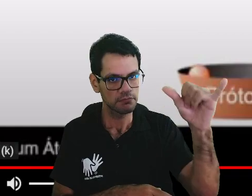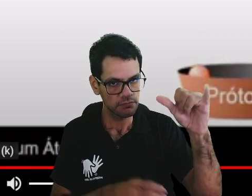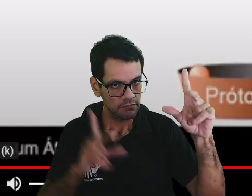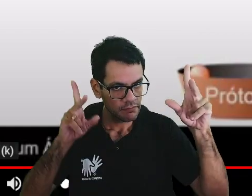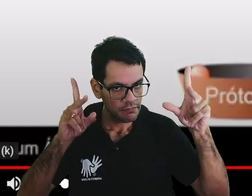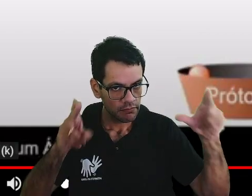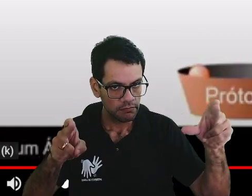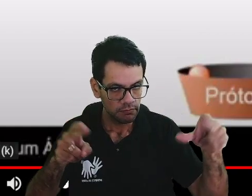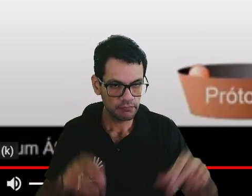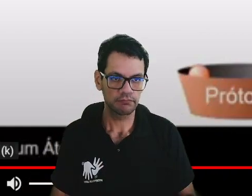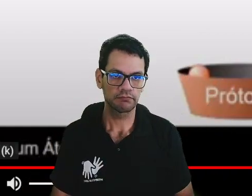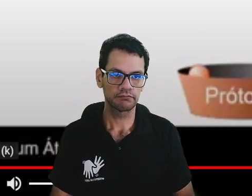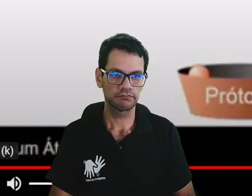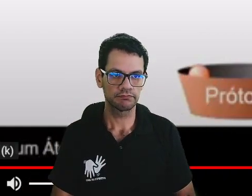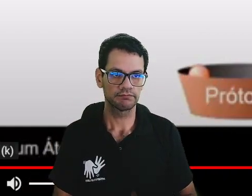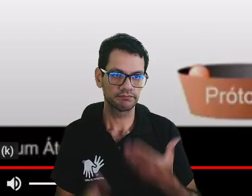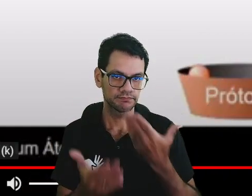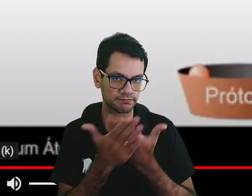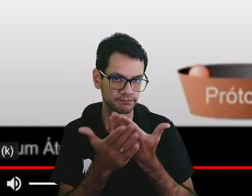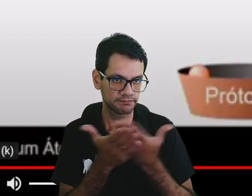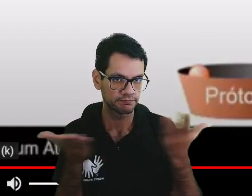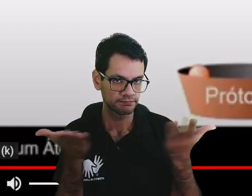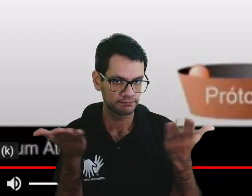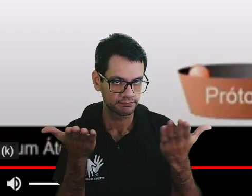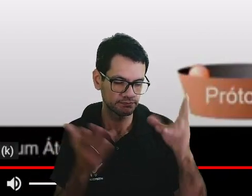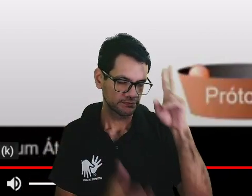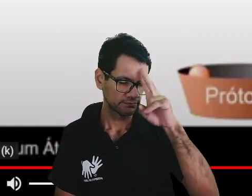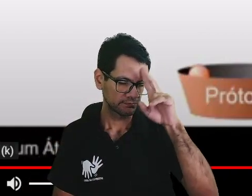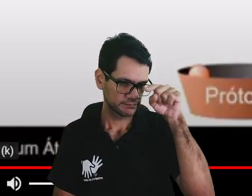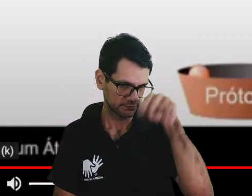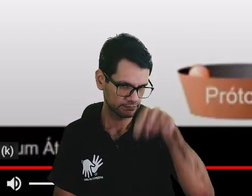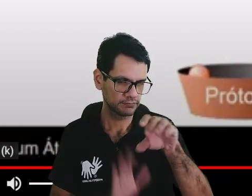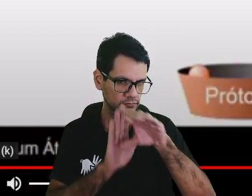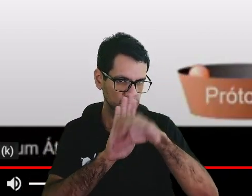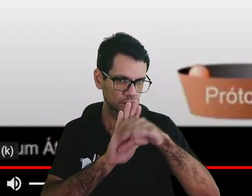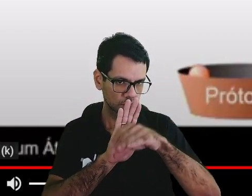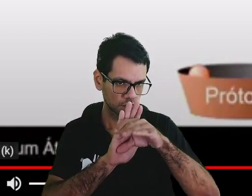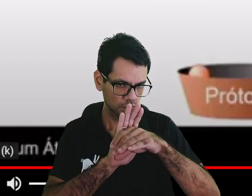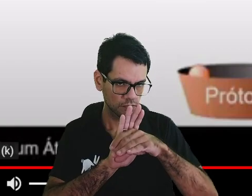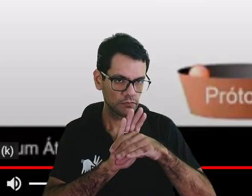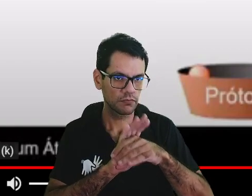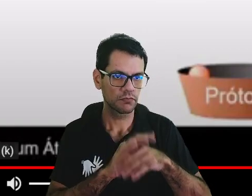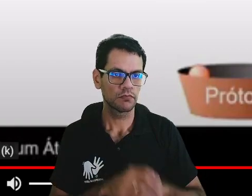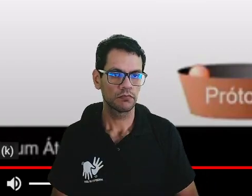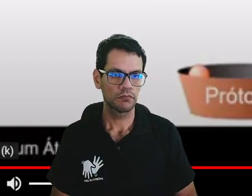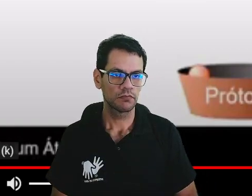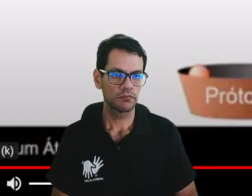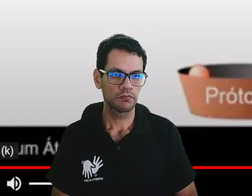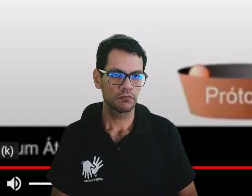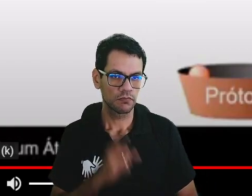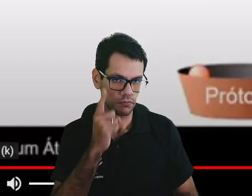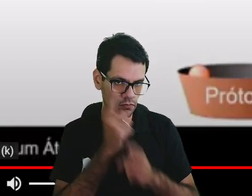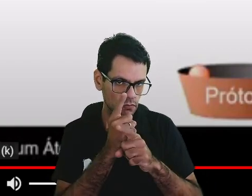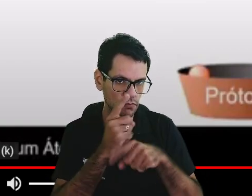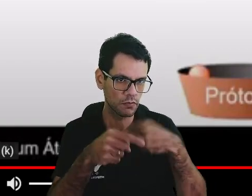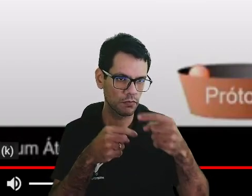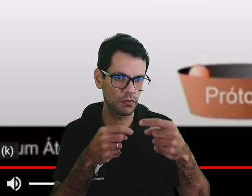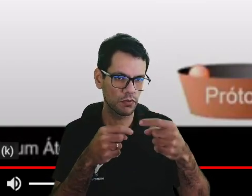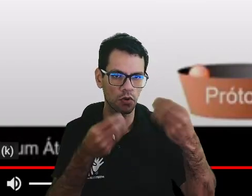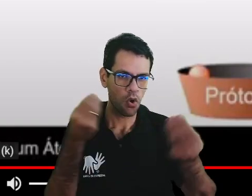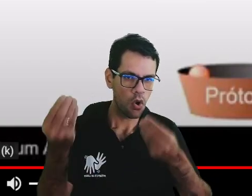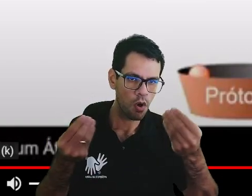Na aula de hoje, eu ia relembrar com vocês esses conceitos e a gente já vai ver as